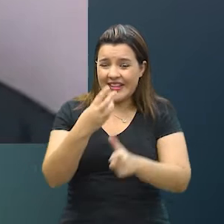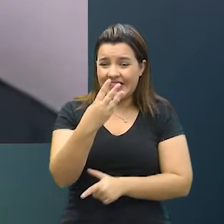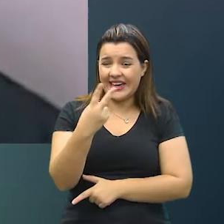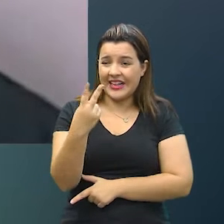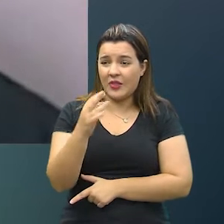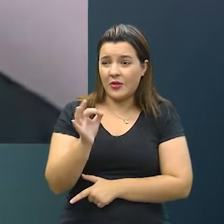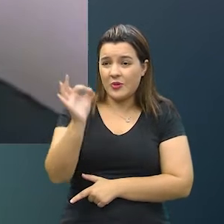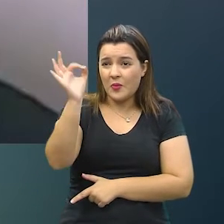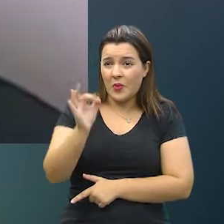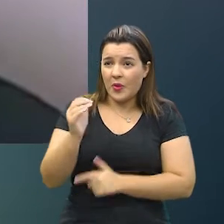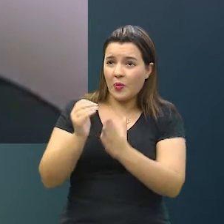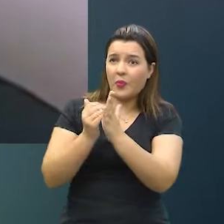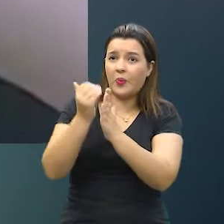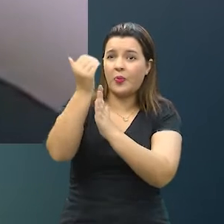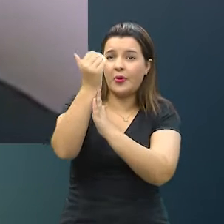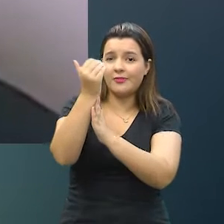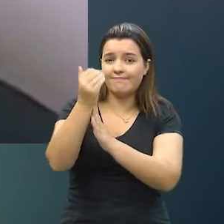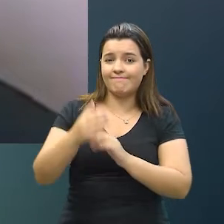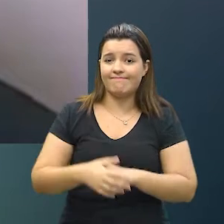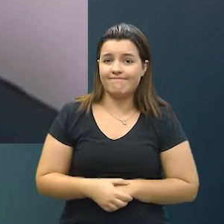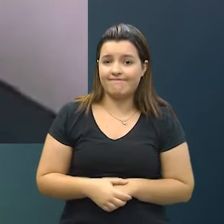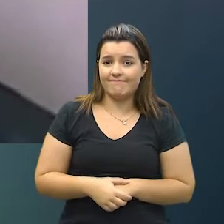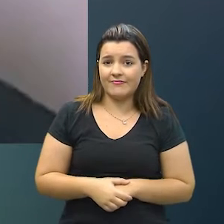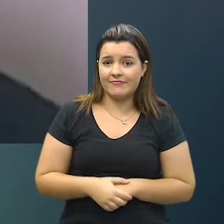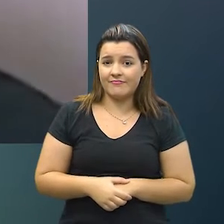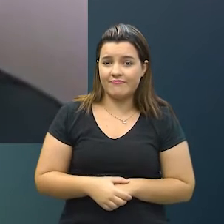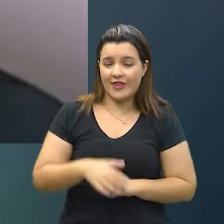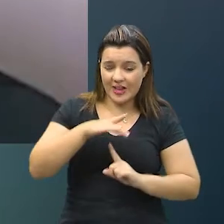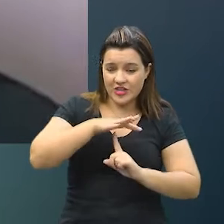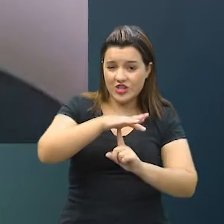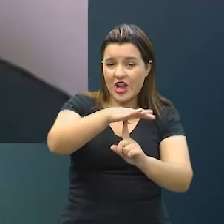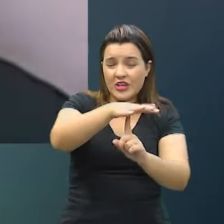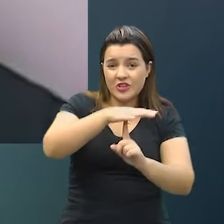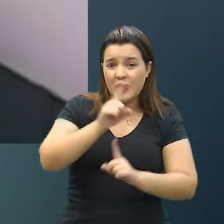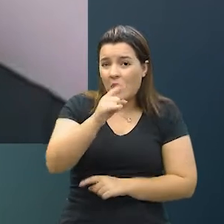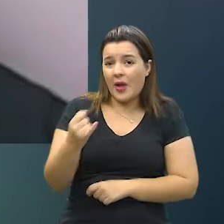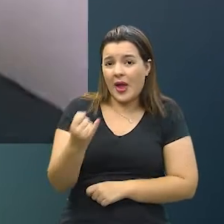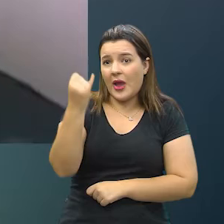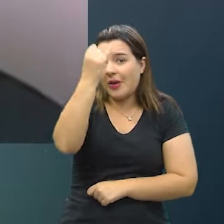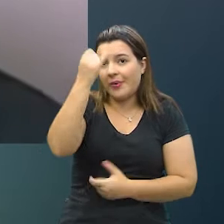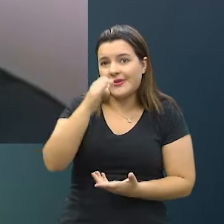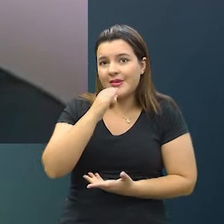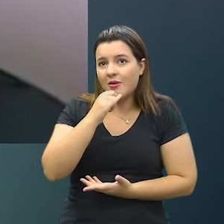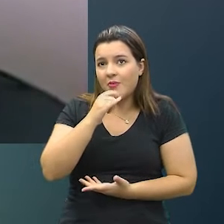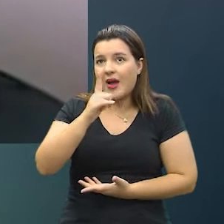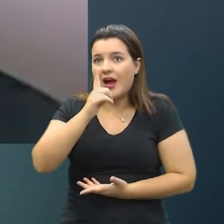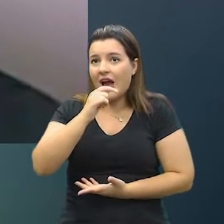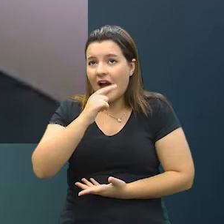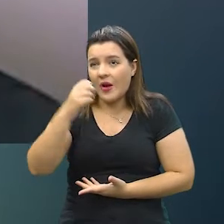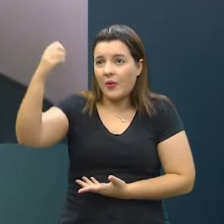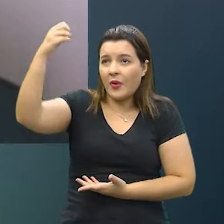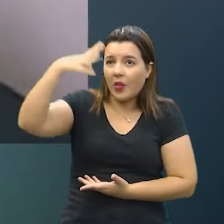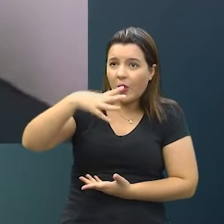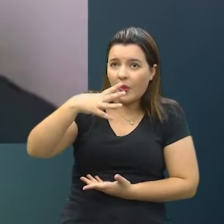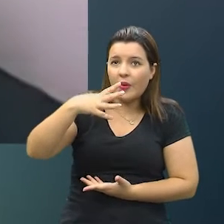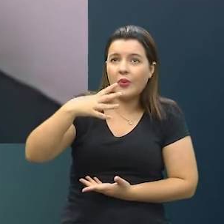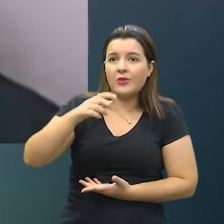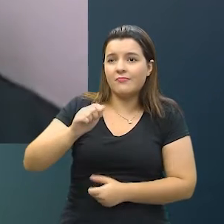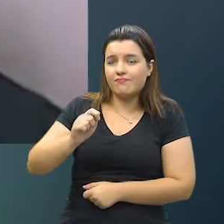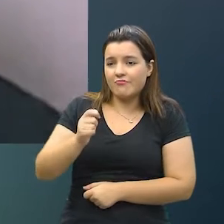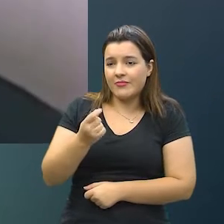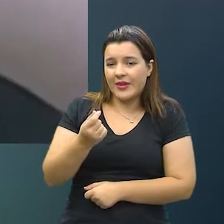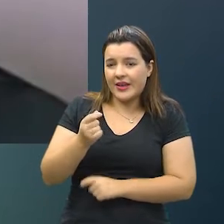32%. Então, o serviço de jardinagem ele não é tão essencial quanto água, luz, gás,